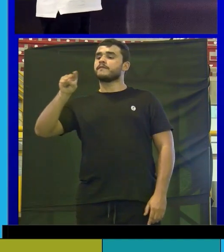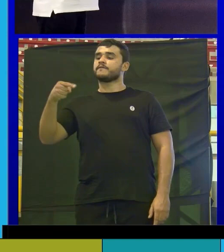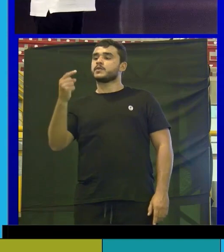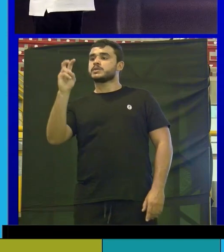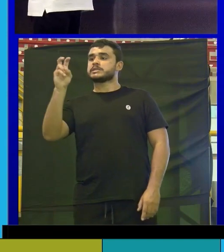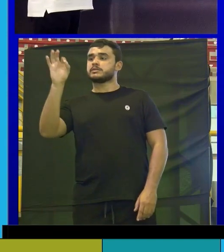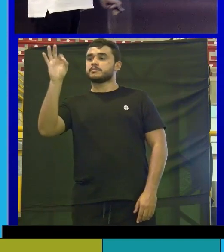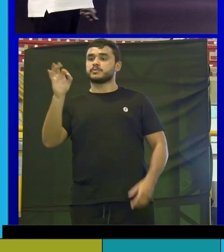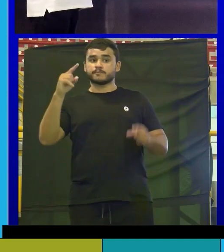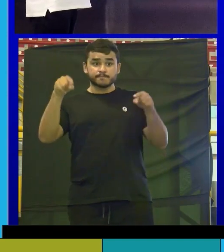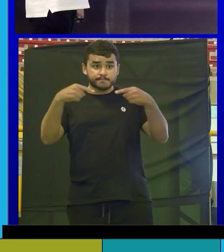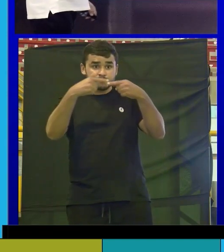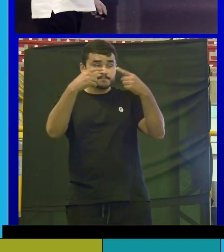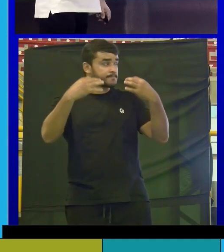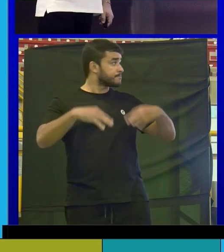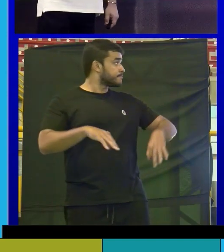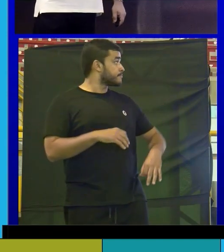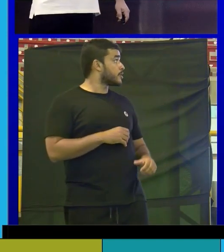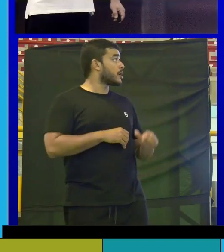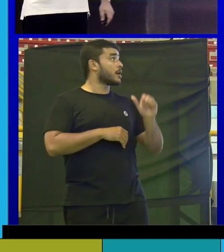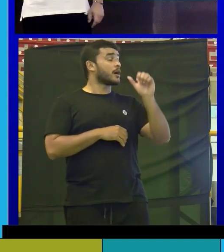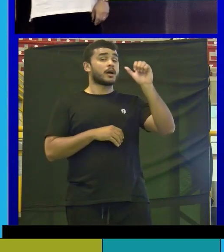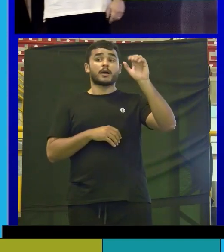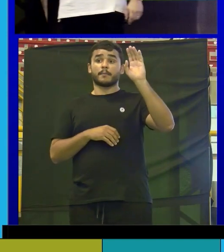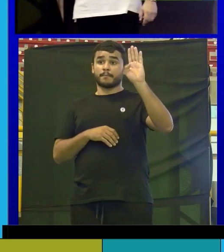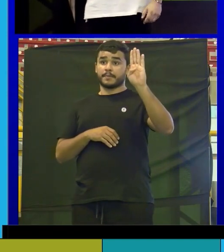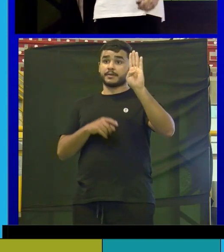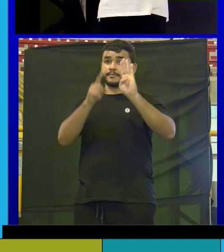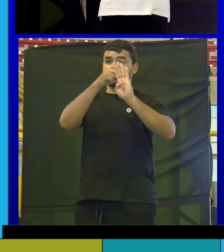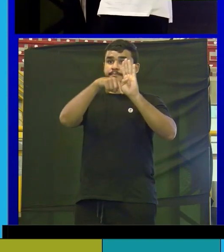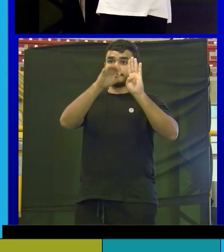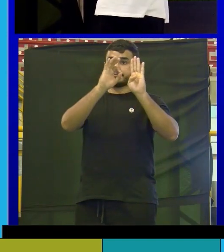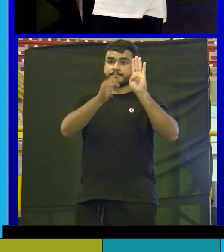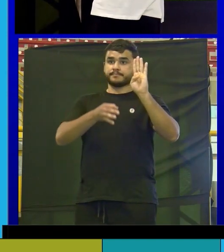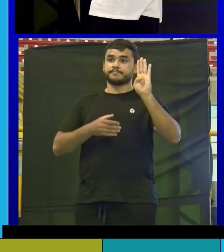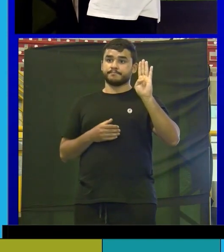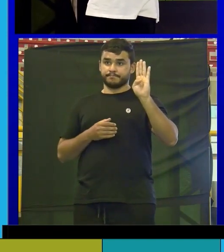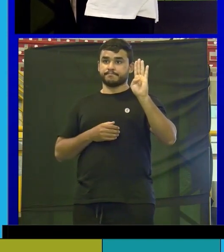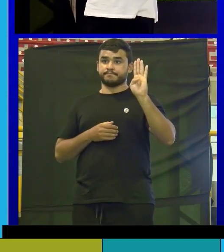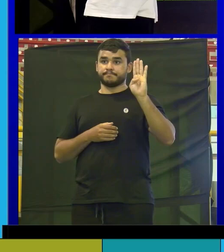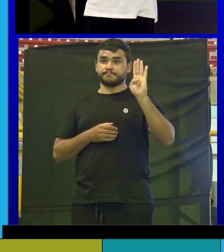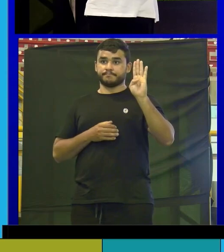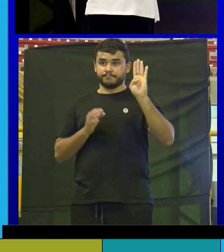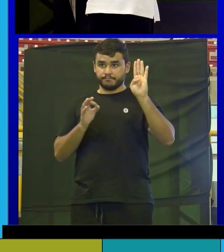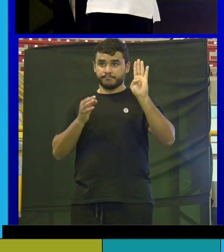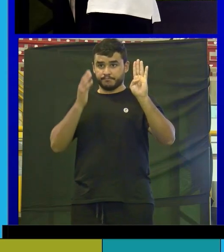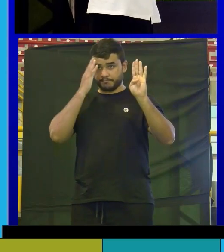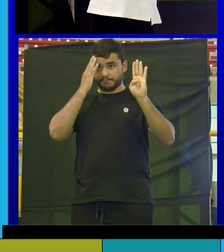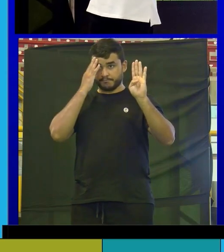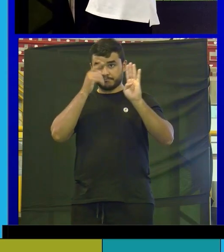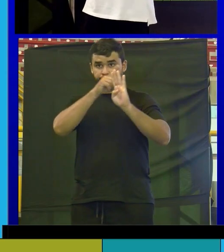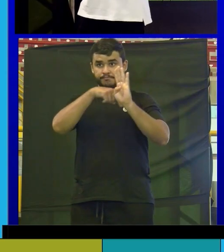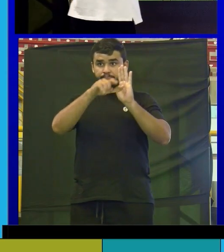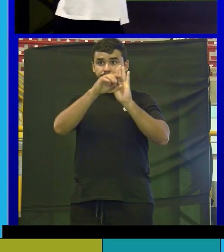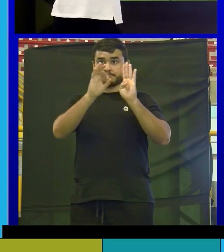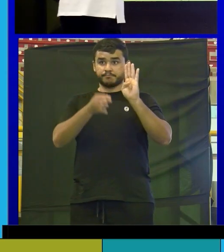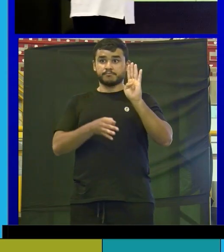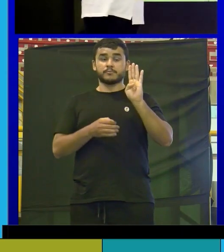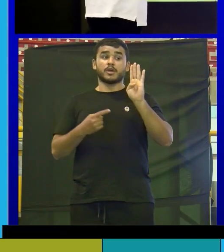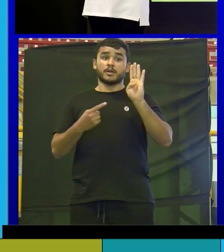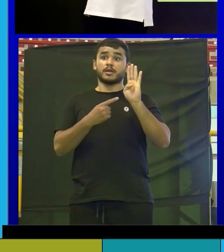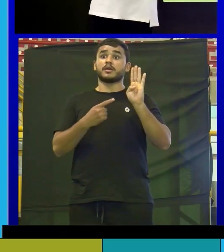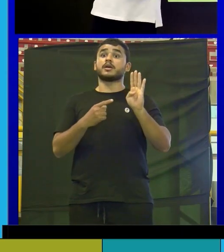58,5, fazendo assim com que a opção correta é a letra B. ok? Eu resolvi uma questão